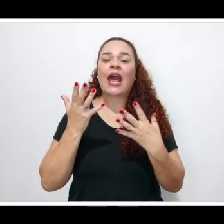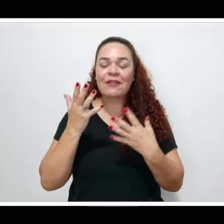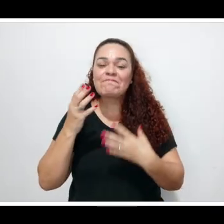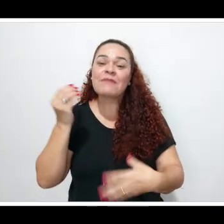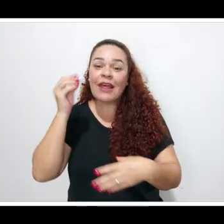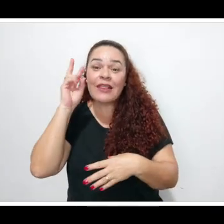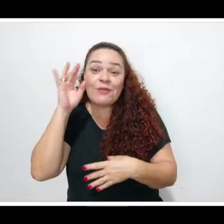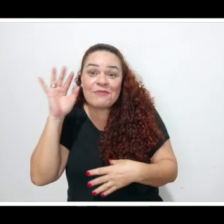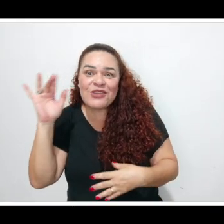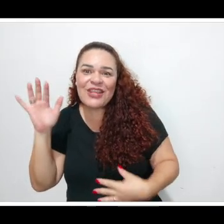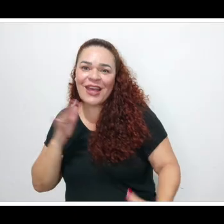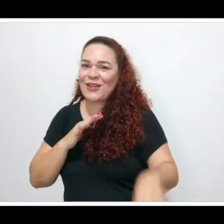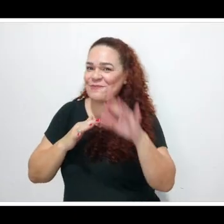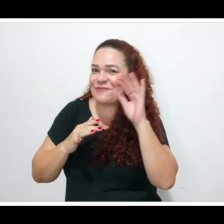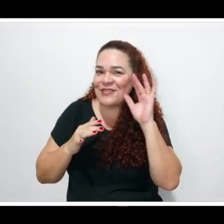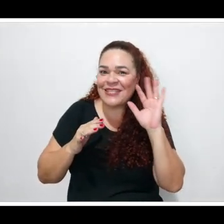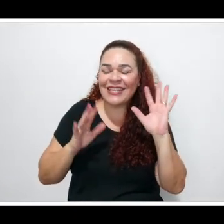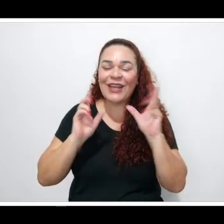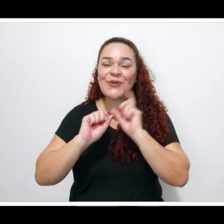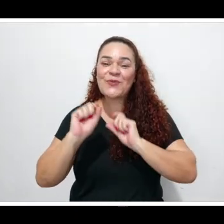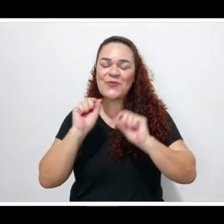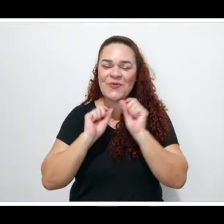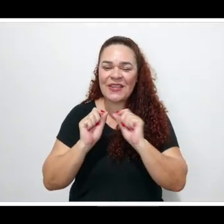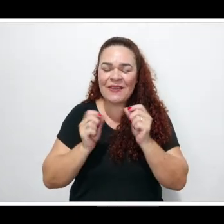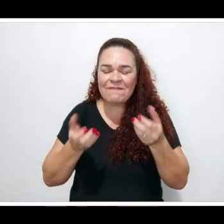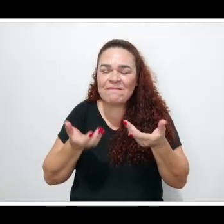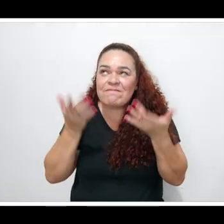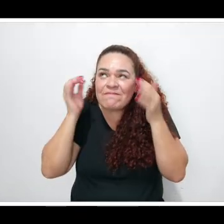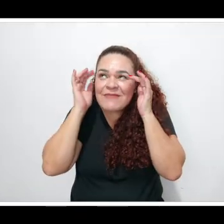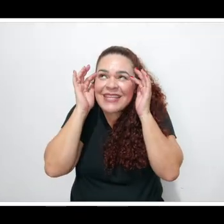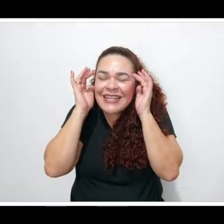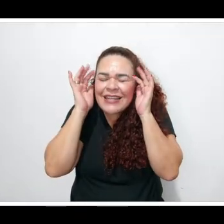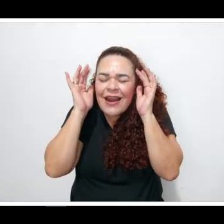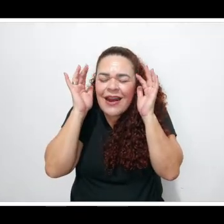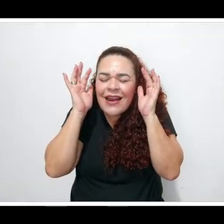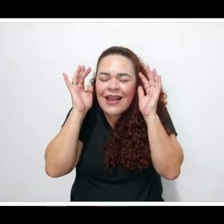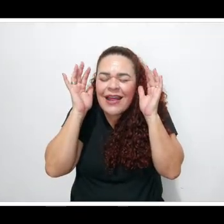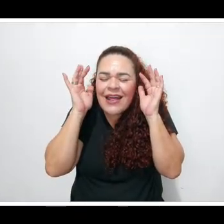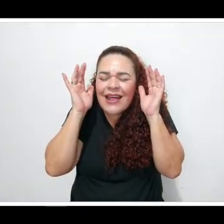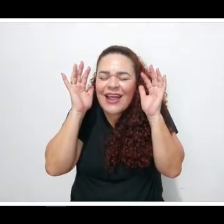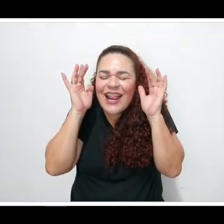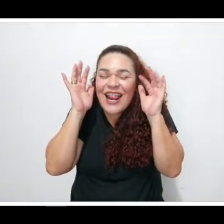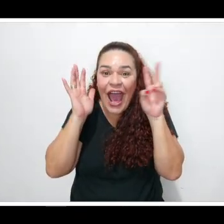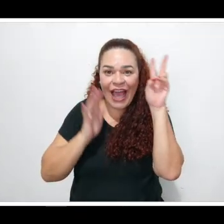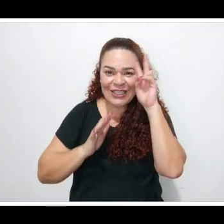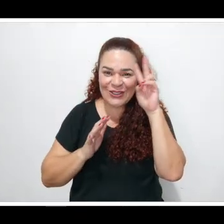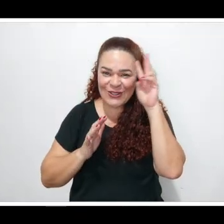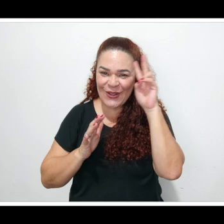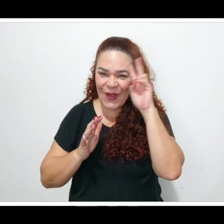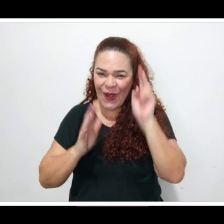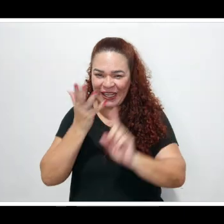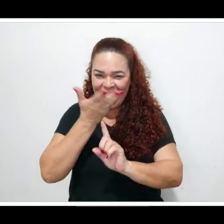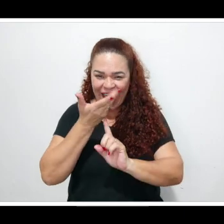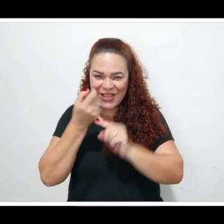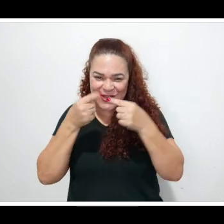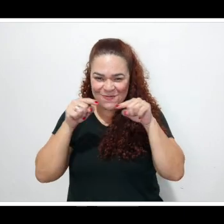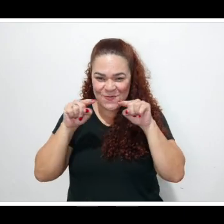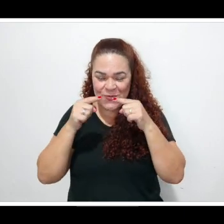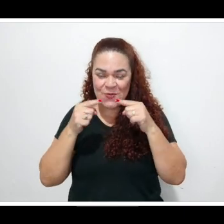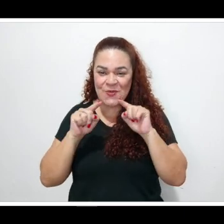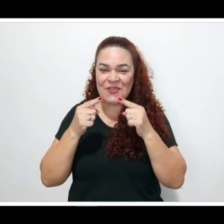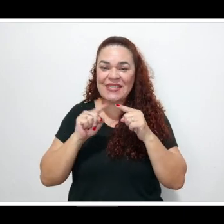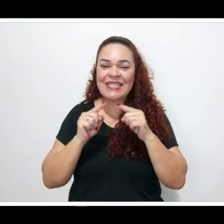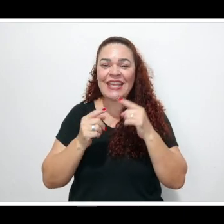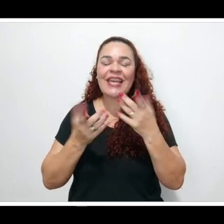imaginário. Imaginário este alimentado o tempo todo com histórias, com arte, com música,